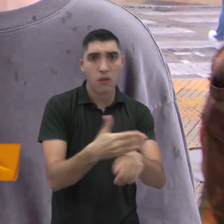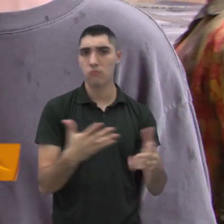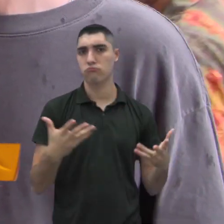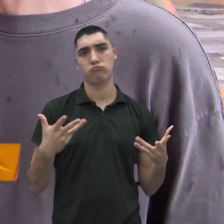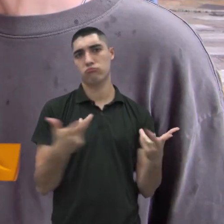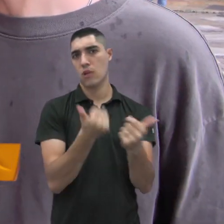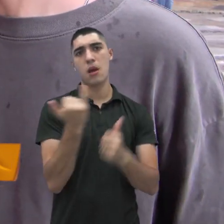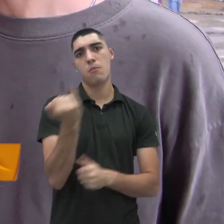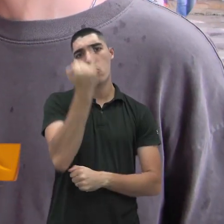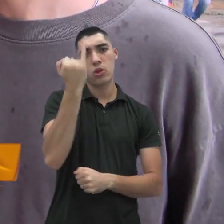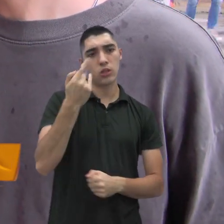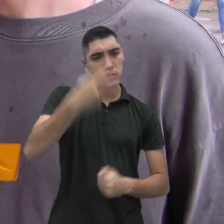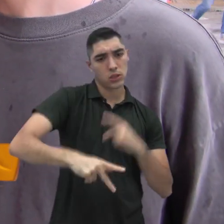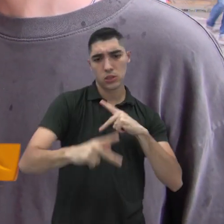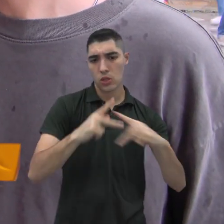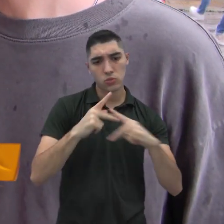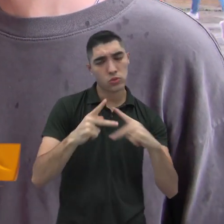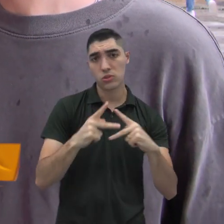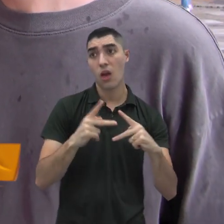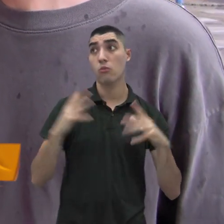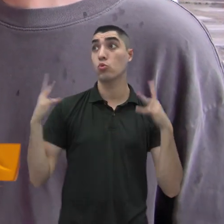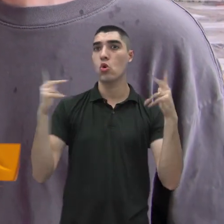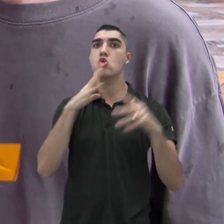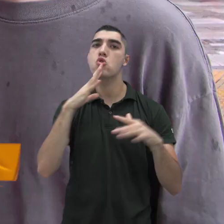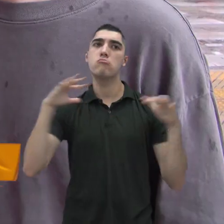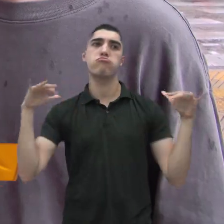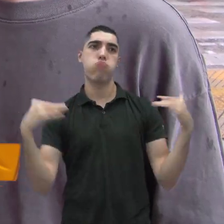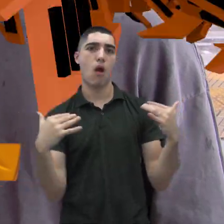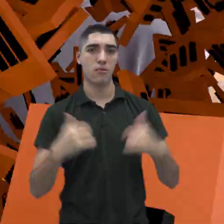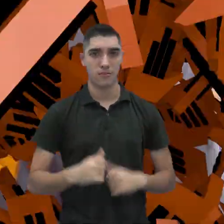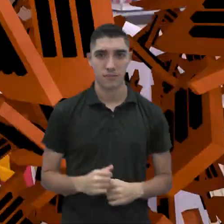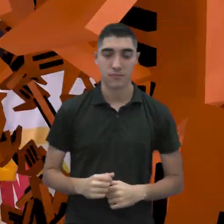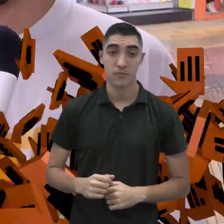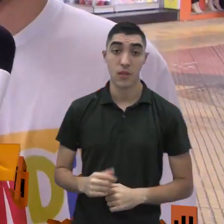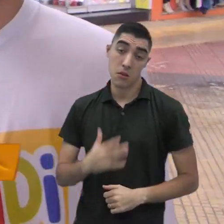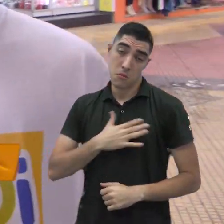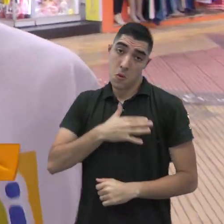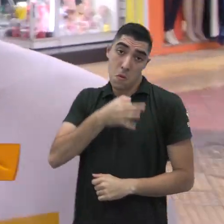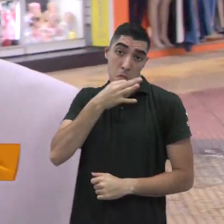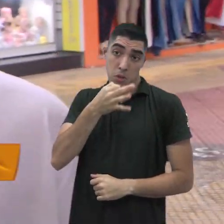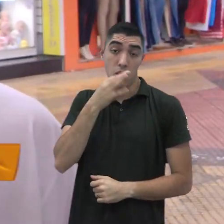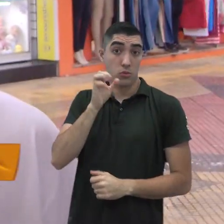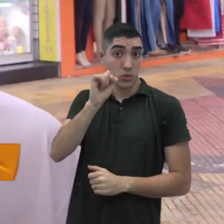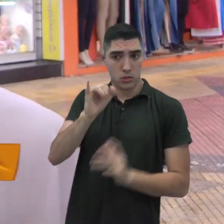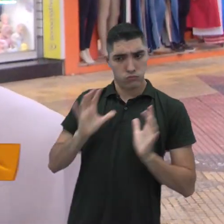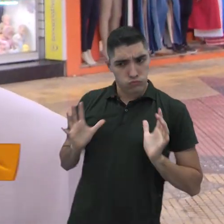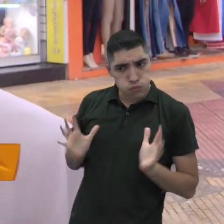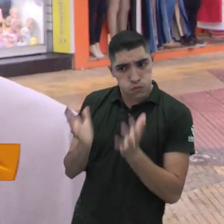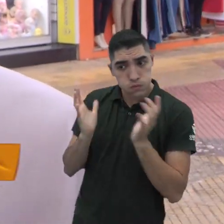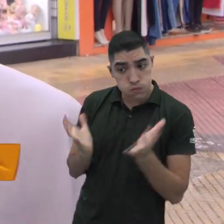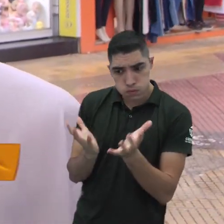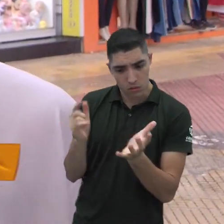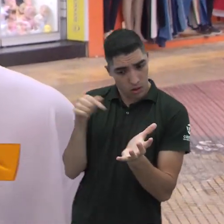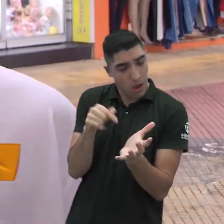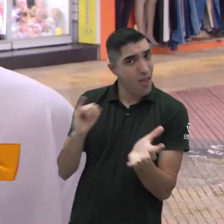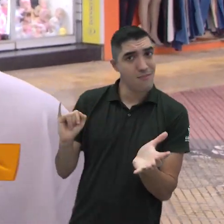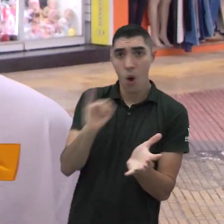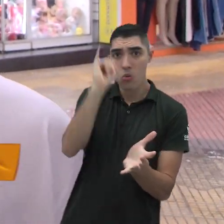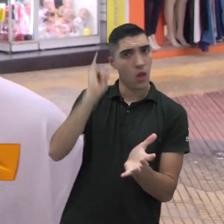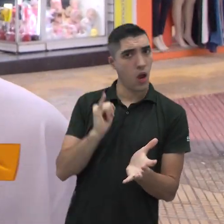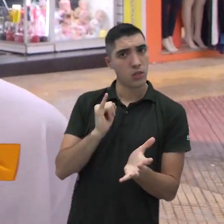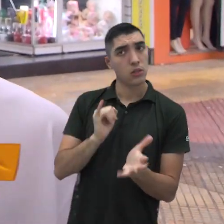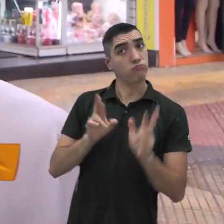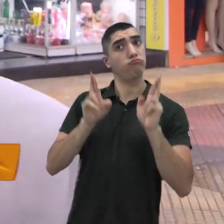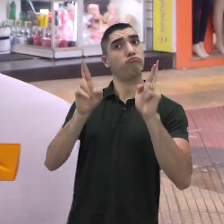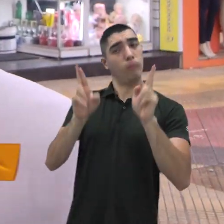é maior para nossa cidade. Nossa cidade é bem vista também, assim. Acho que tudo que serve de incentivo é importante e